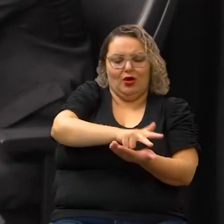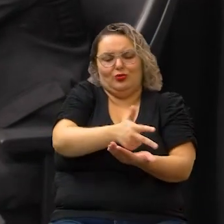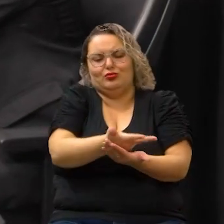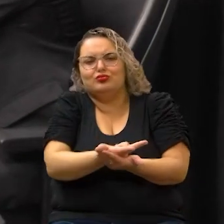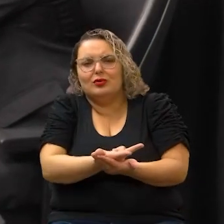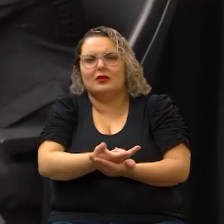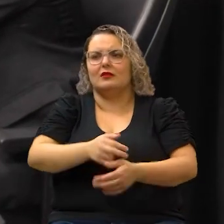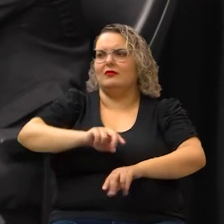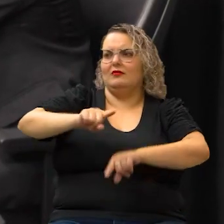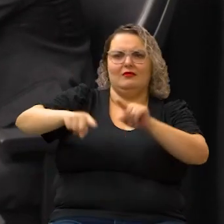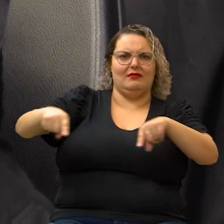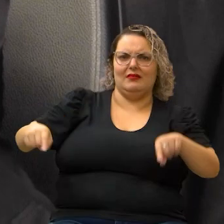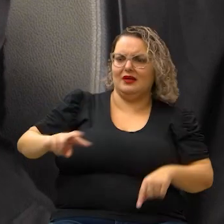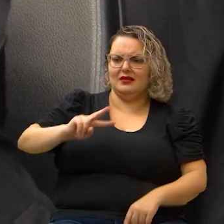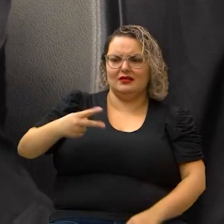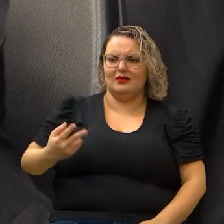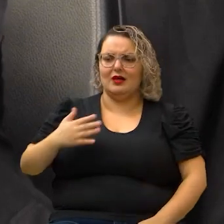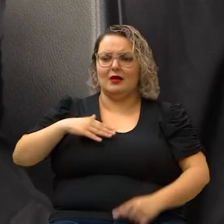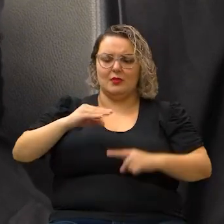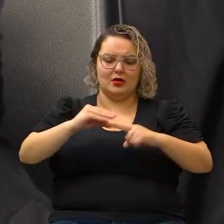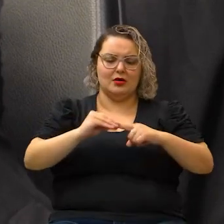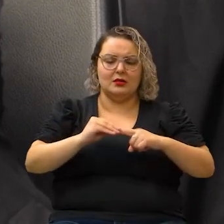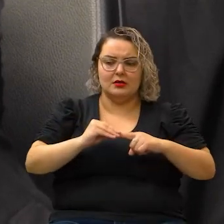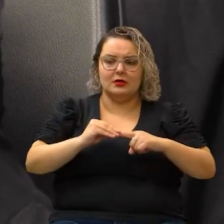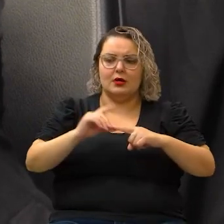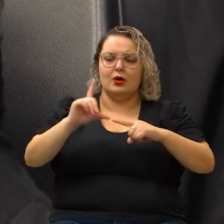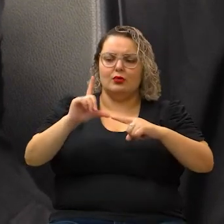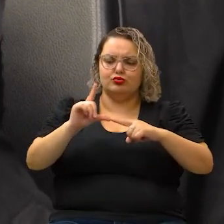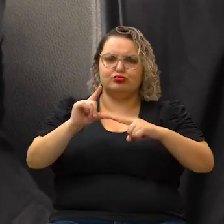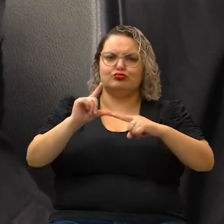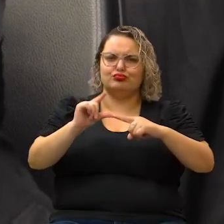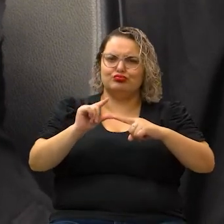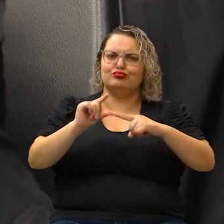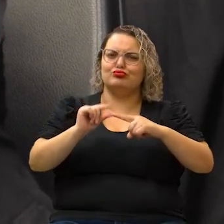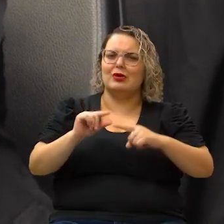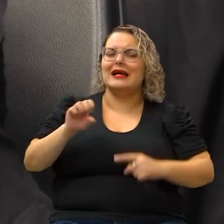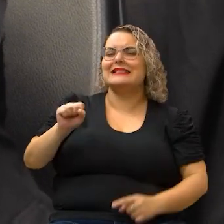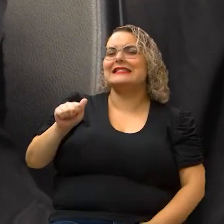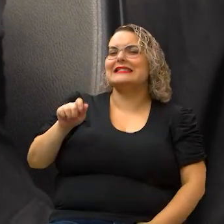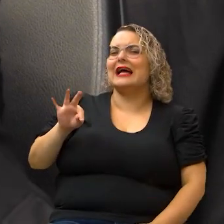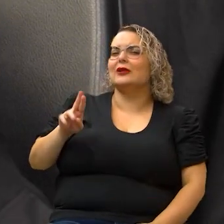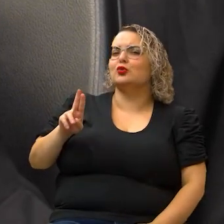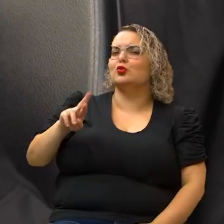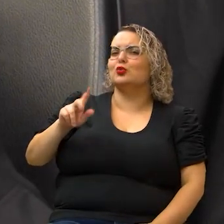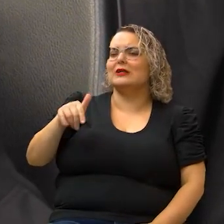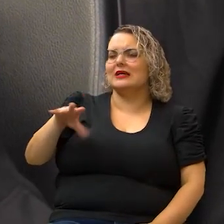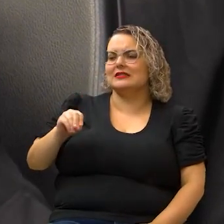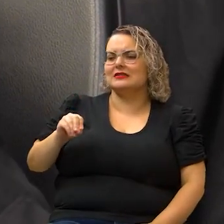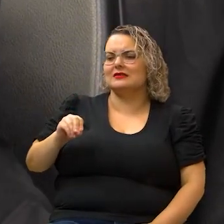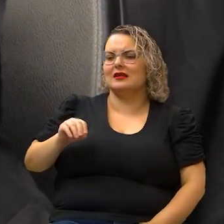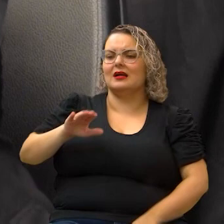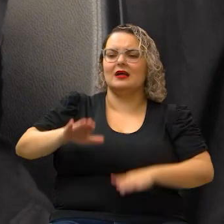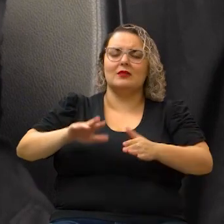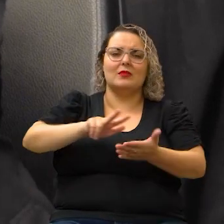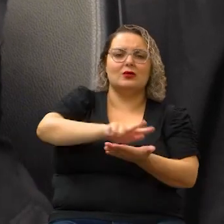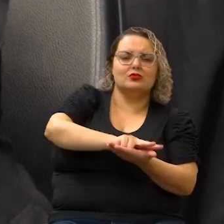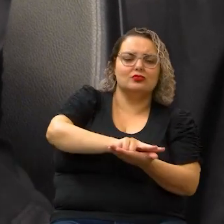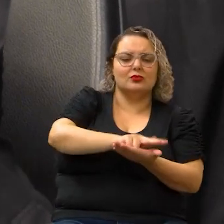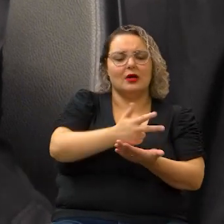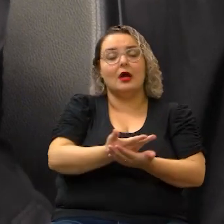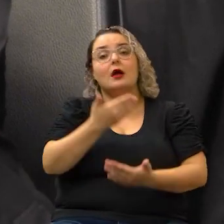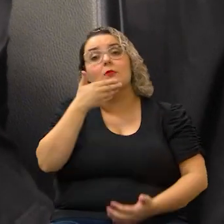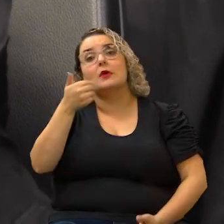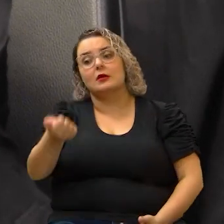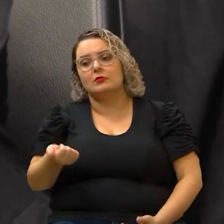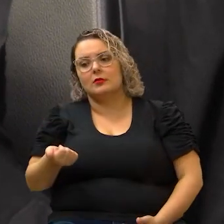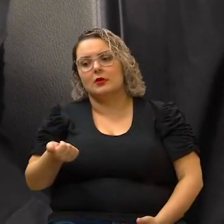Várias vezes, né? Porque a minha saturação cada vez caía mais. Aí, dependendo da posição que você ficasse, melhorava.